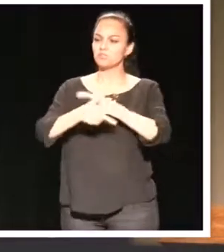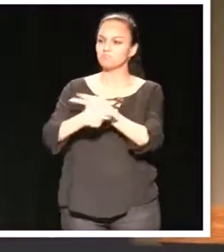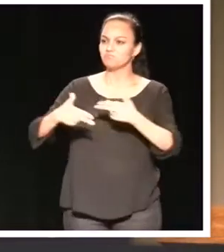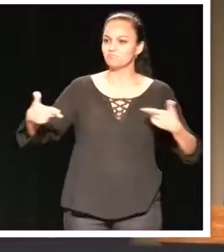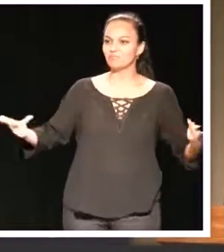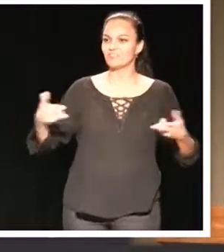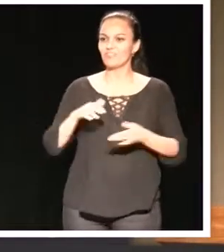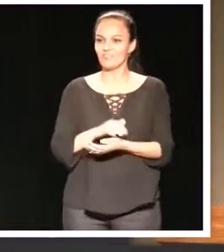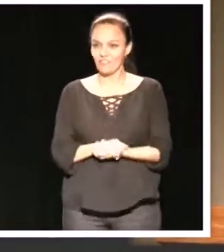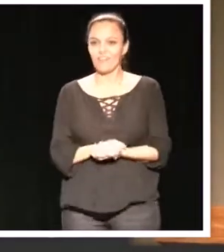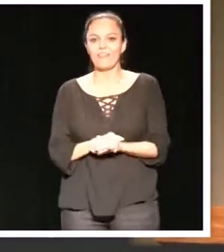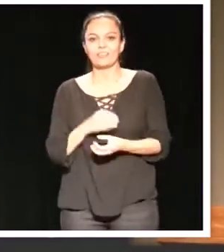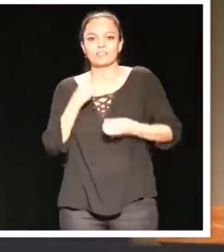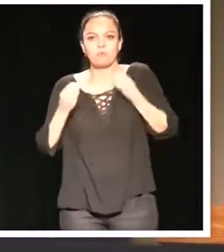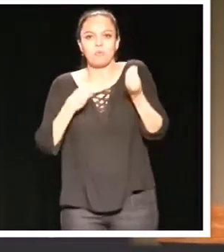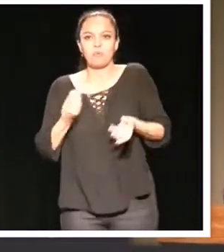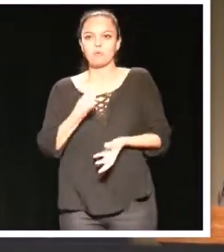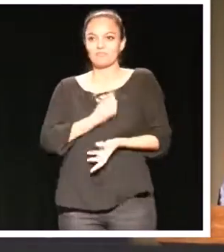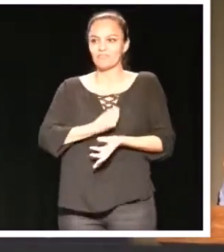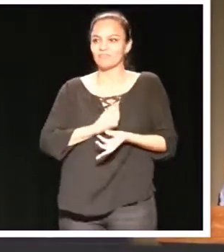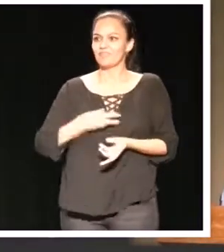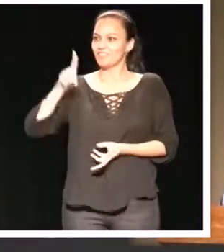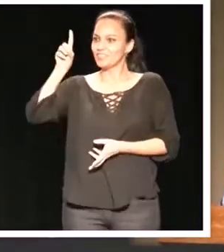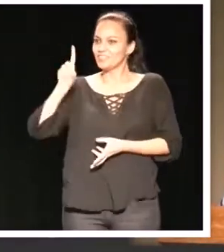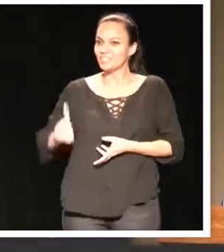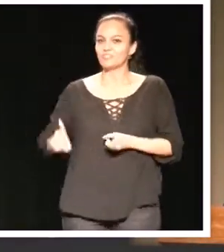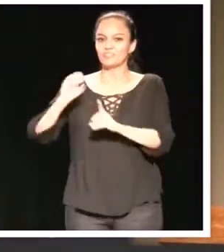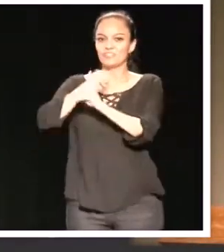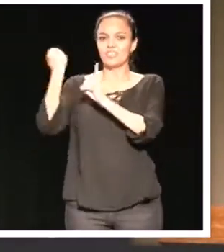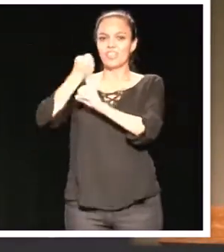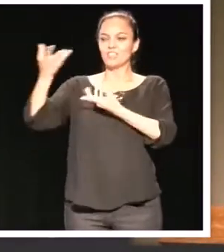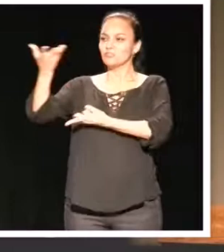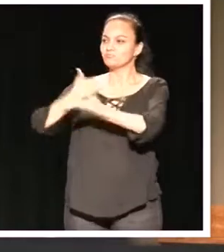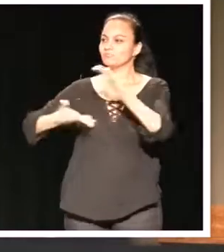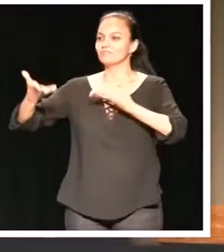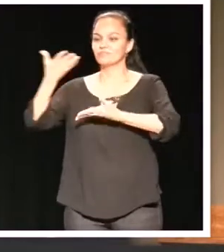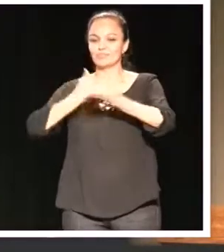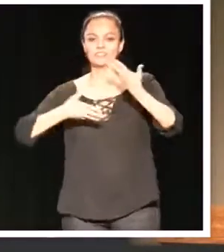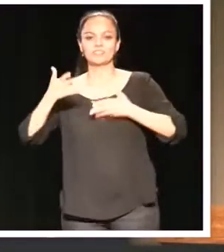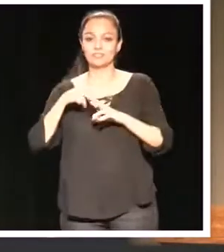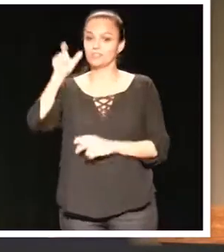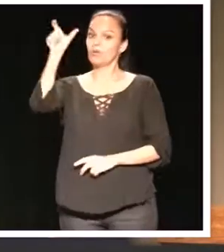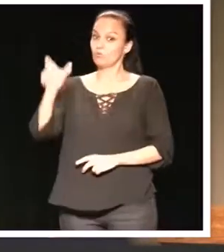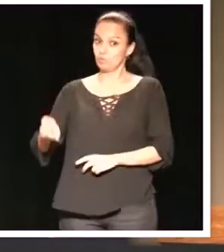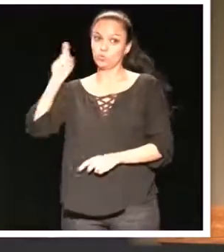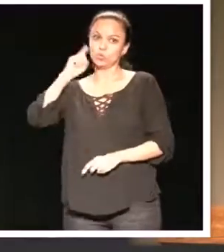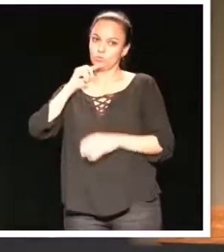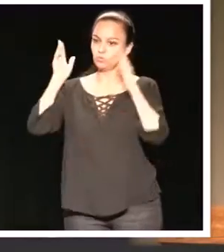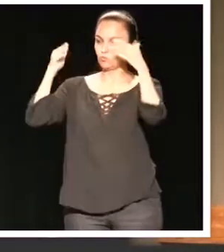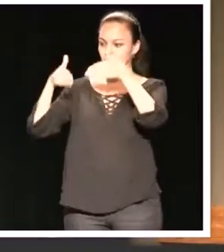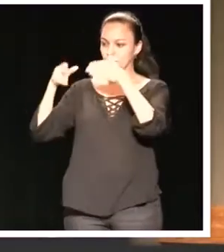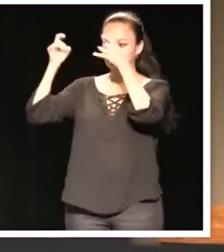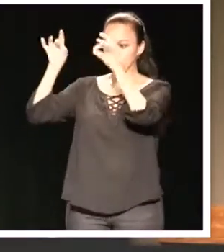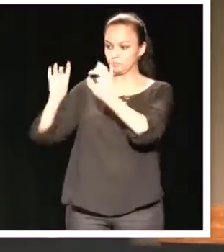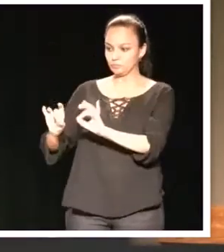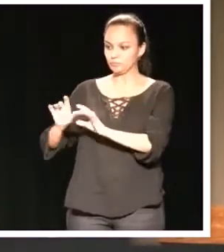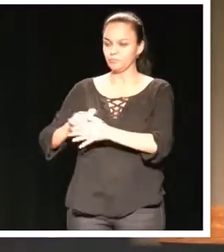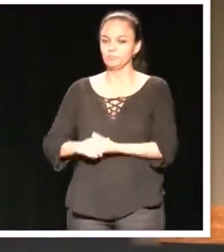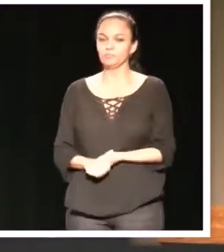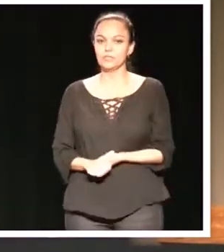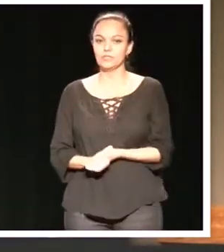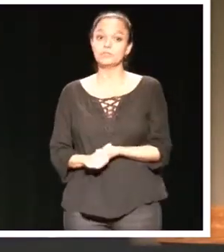cultura, à forma de vida, aos direitos sociais das pessoas, surdas, no caso, e as